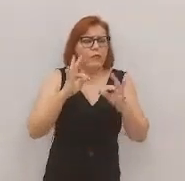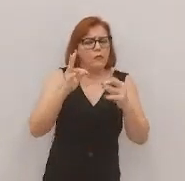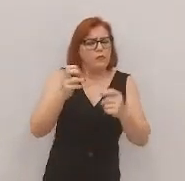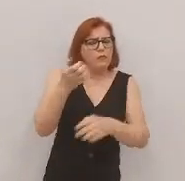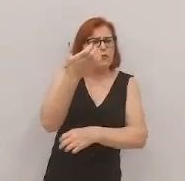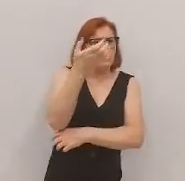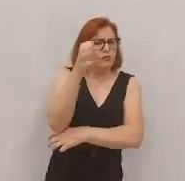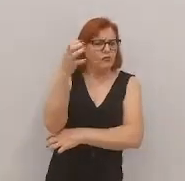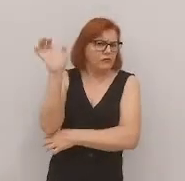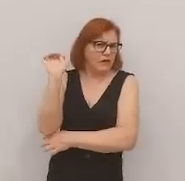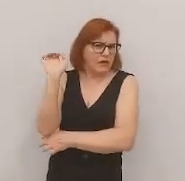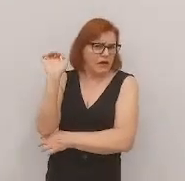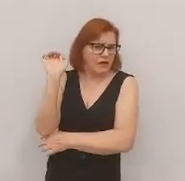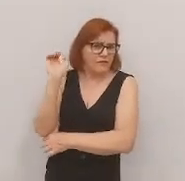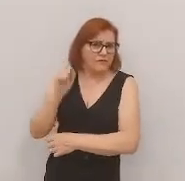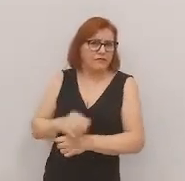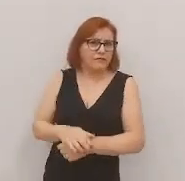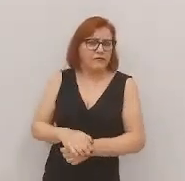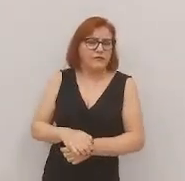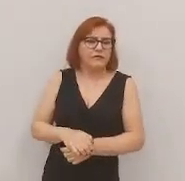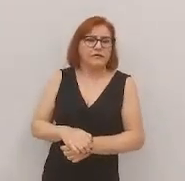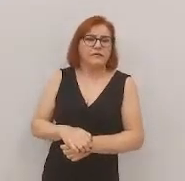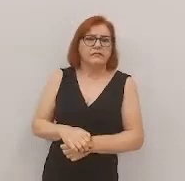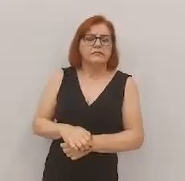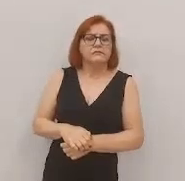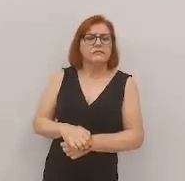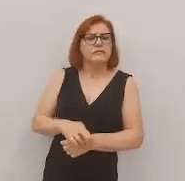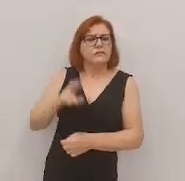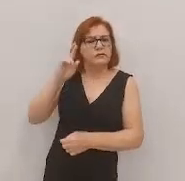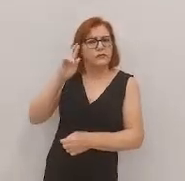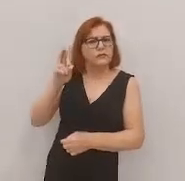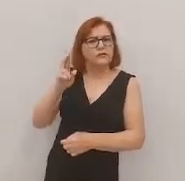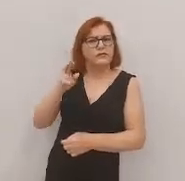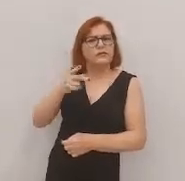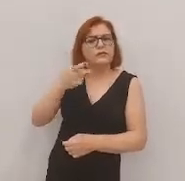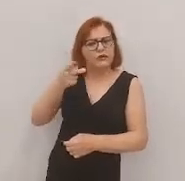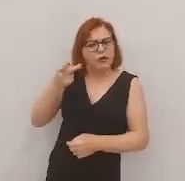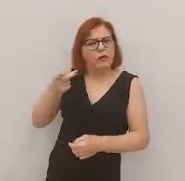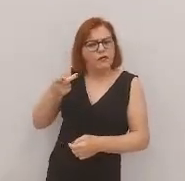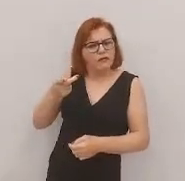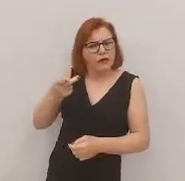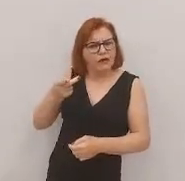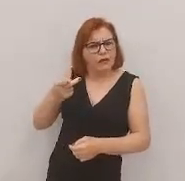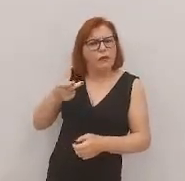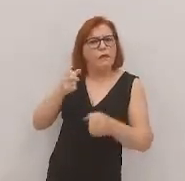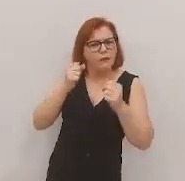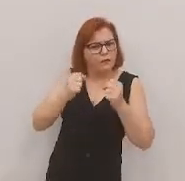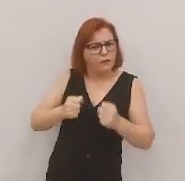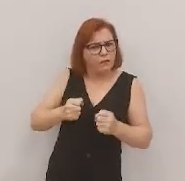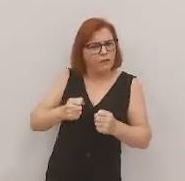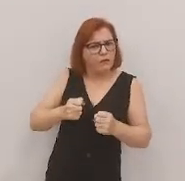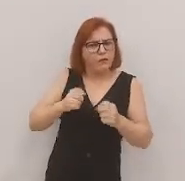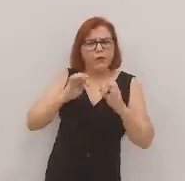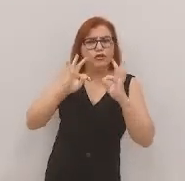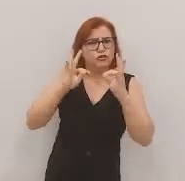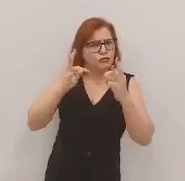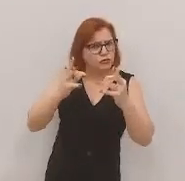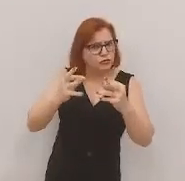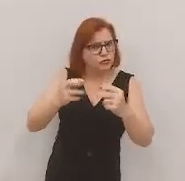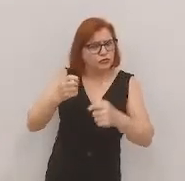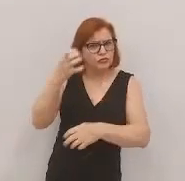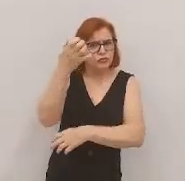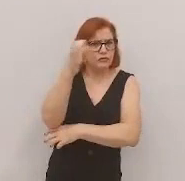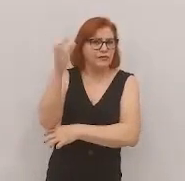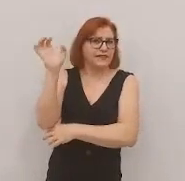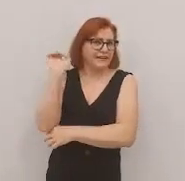Irmãos, o Senhor falou isso? Não. Então, essa serpente que entrou